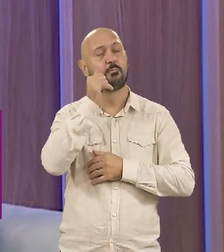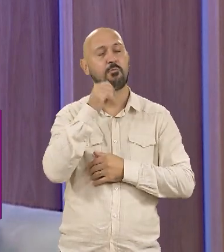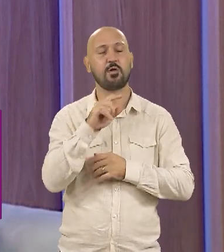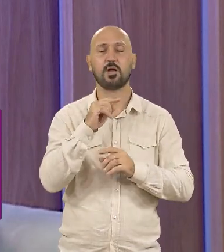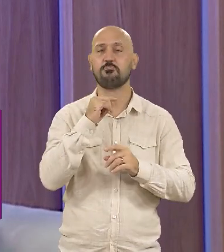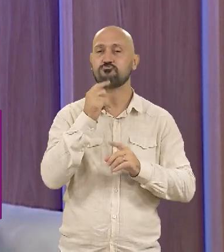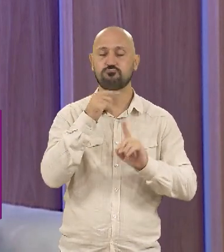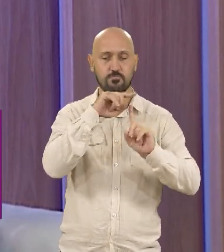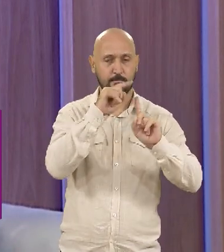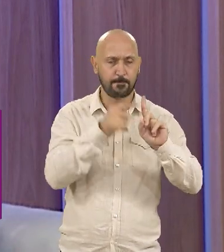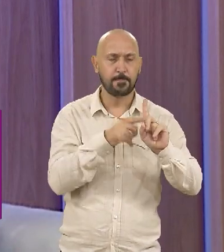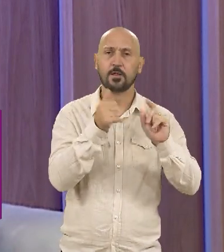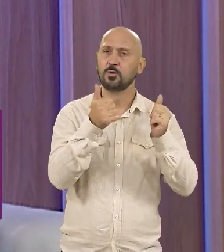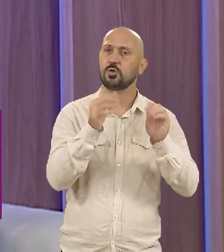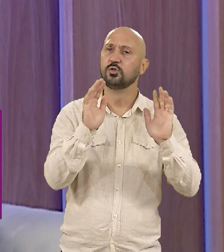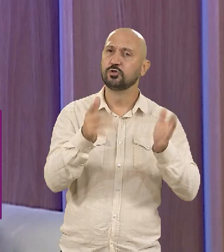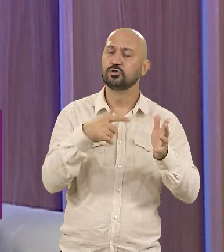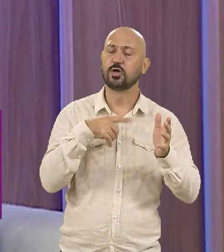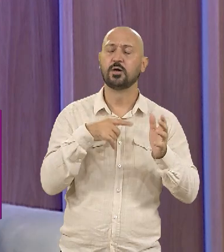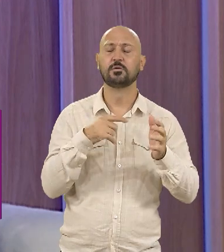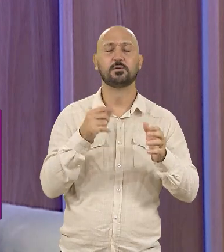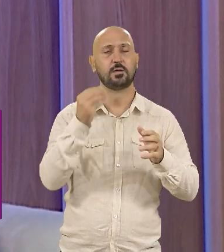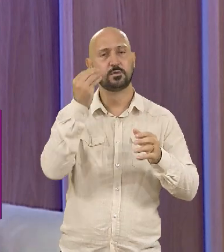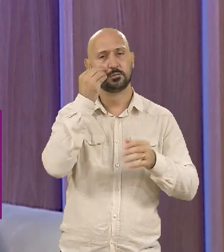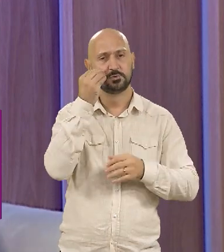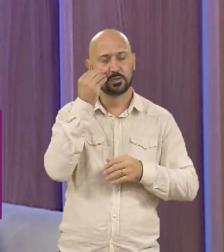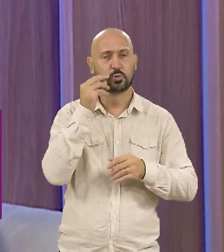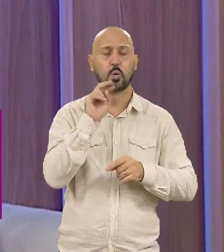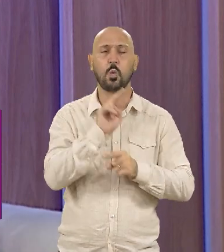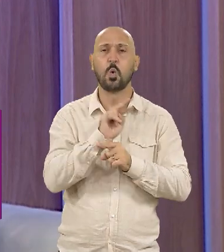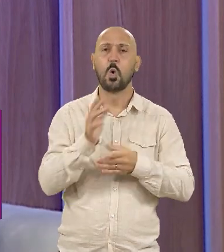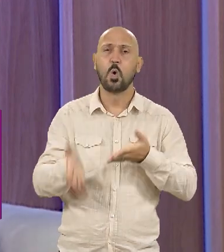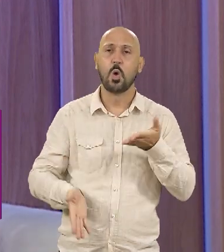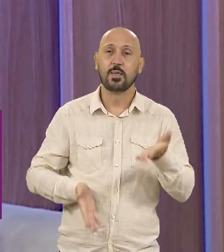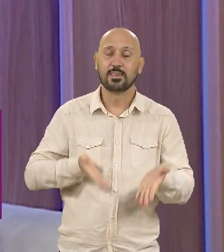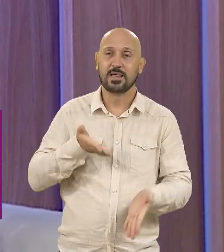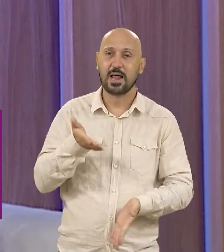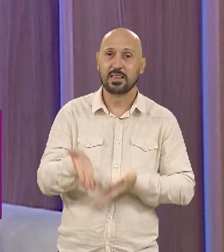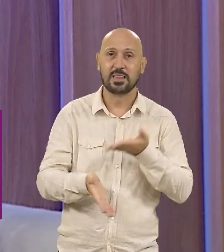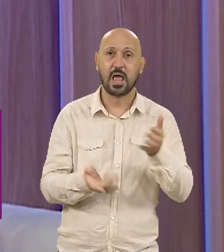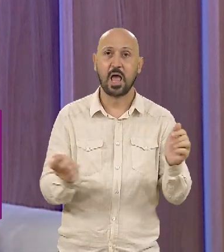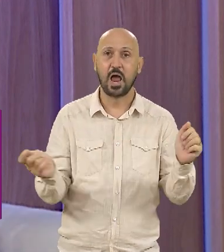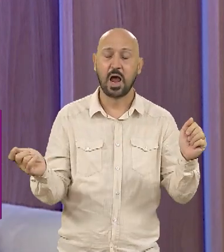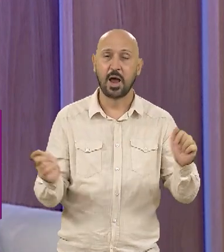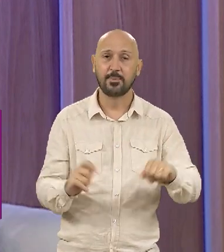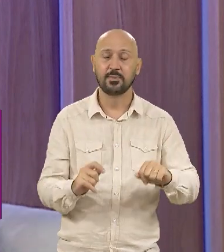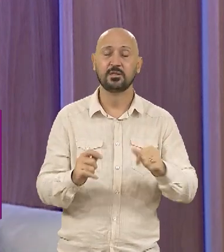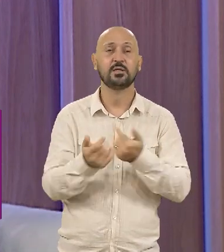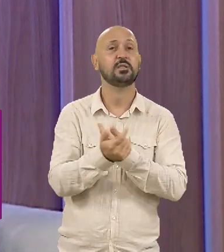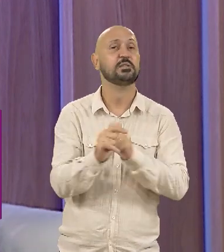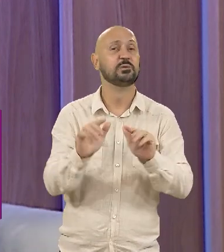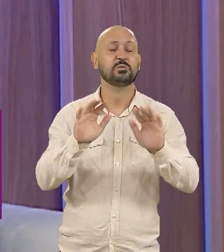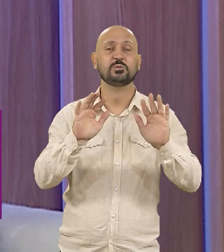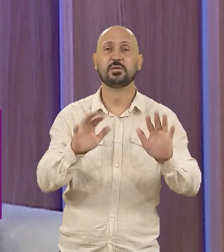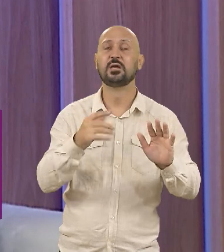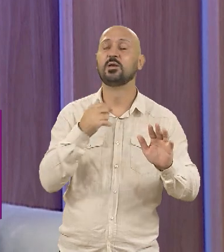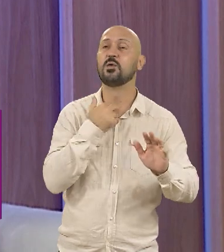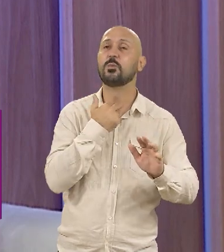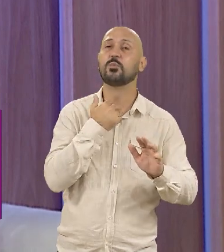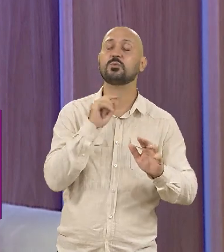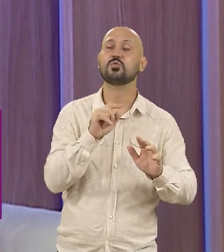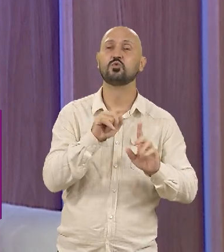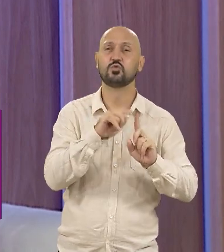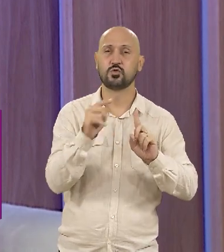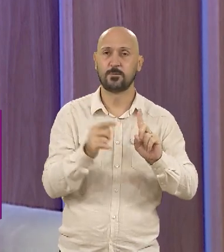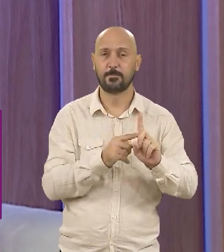de tratamentos possíveis, não tem a possibilidade da gestação. Então eu preciso fazer o quê? Eu preciso trabalhar com a